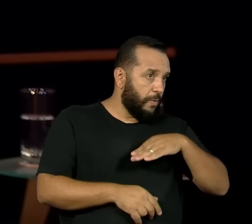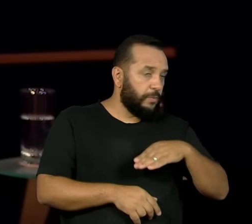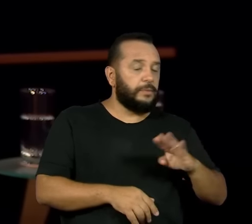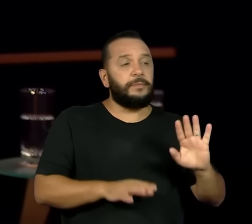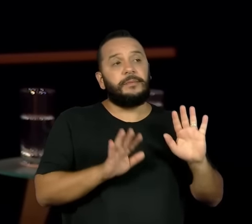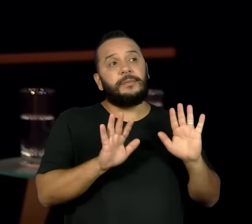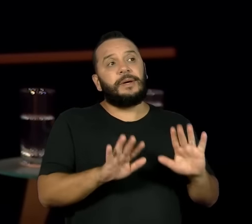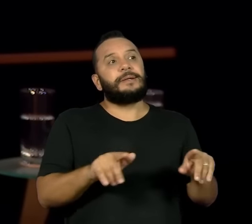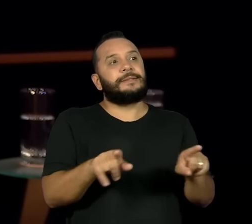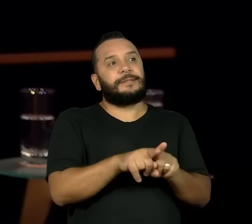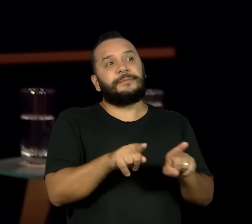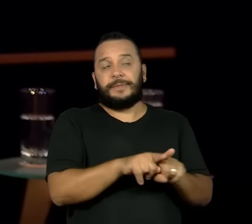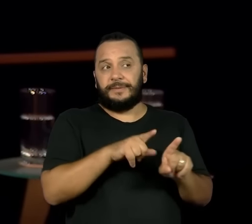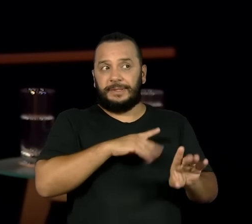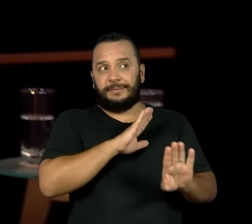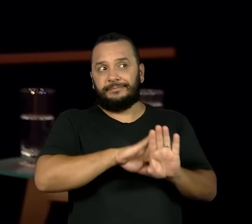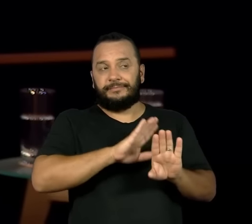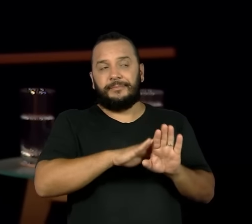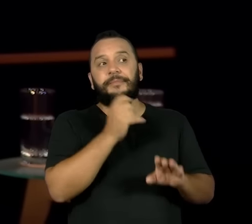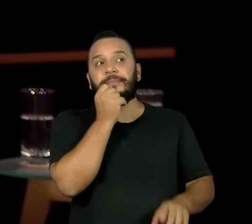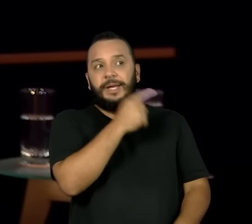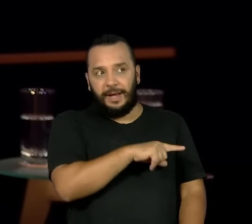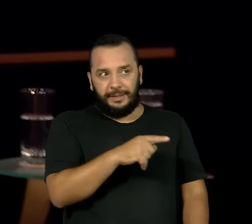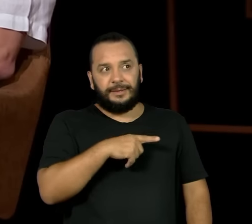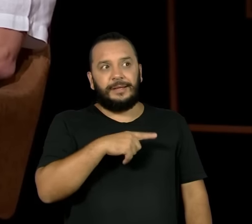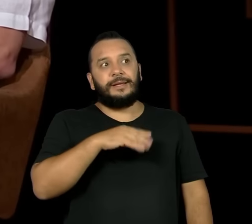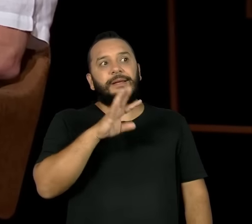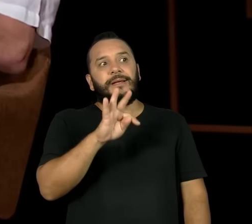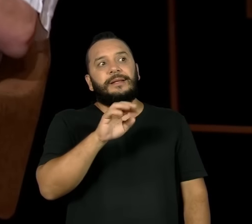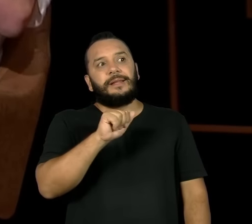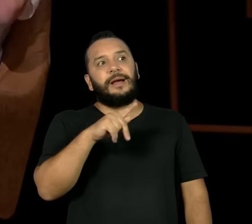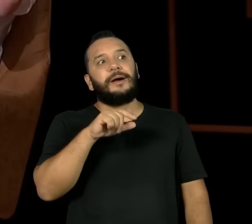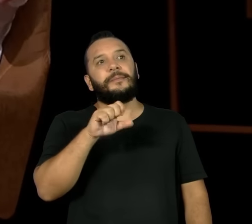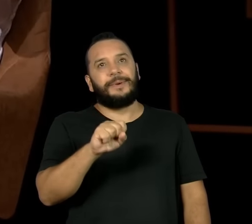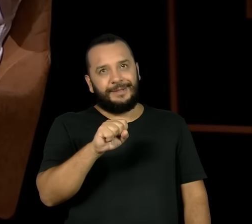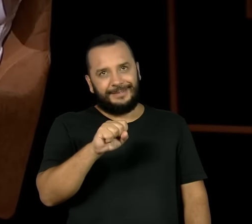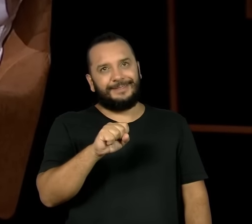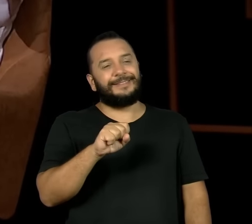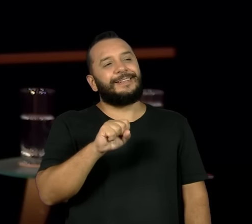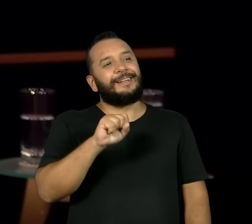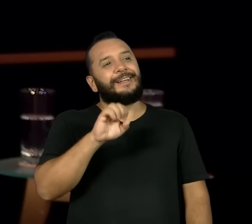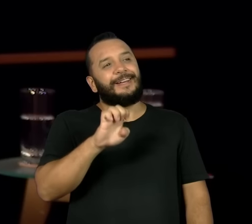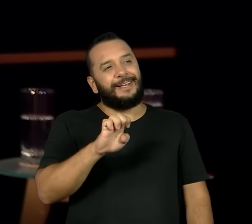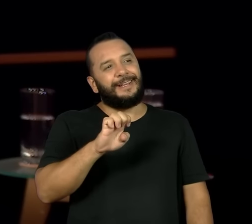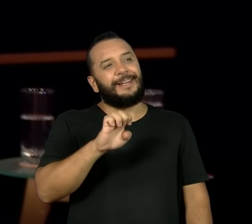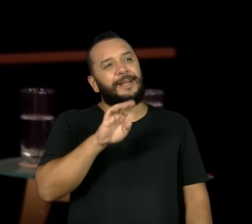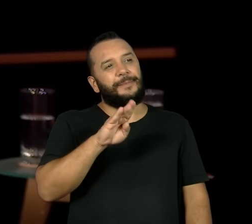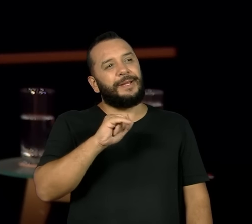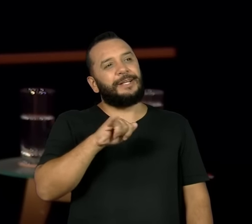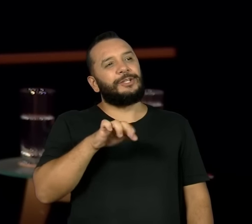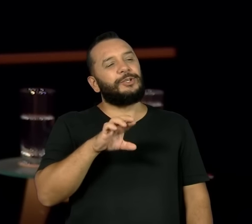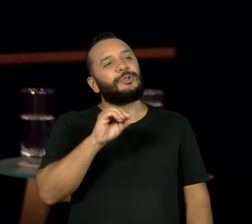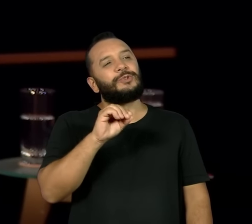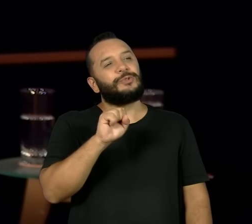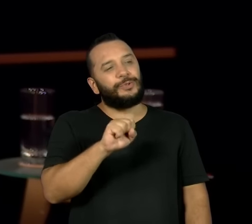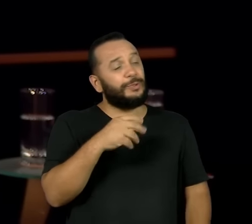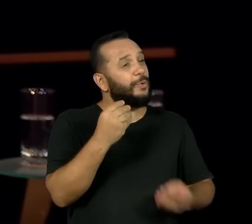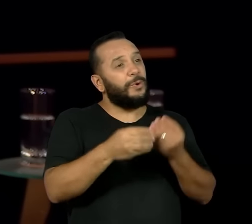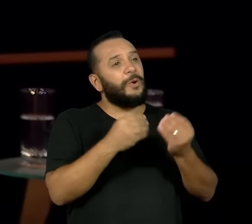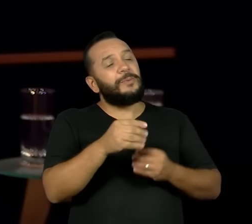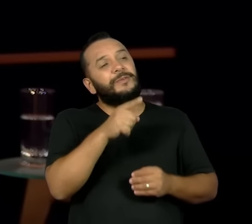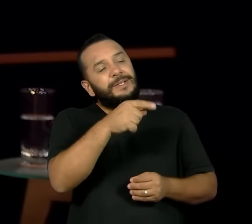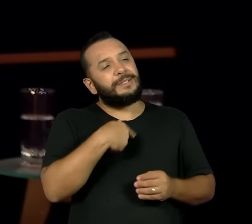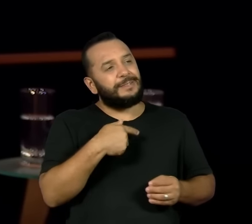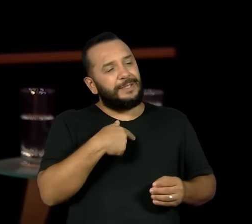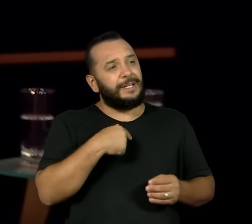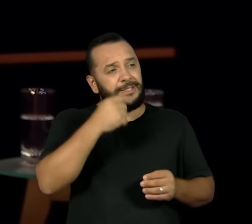lado cômico teu lado humorístico Tapas e Beijos por exemplo como é que é para você interpretar papéis cômicos se se Descobriu